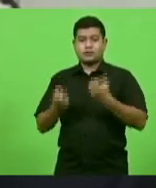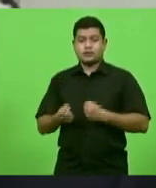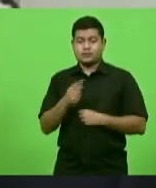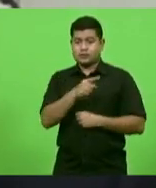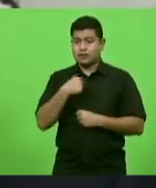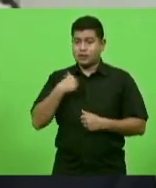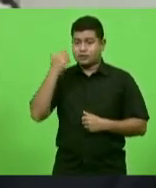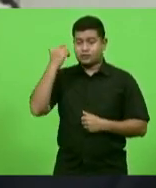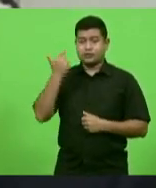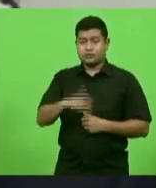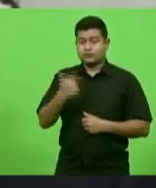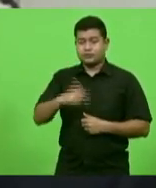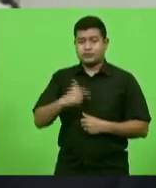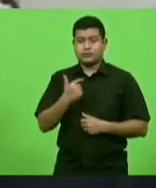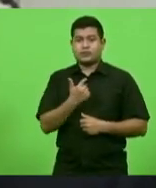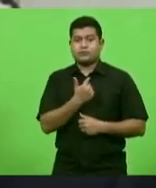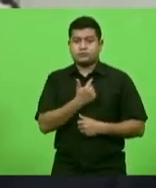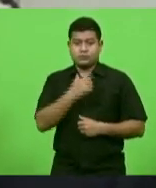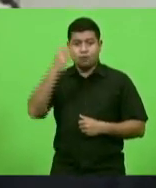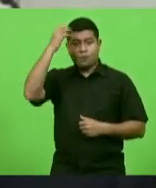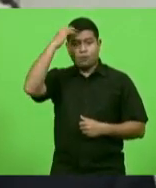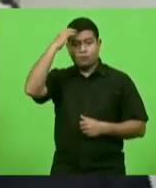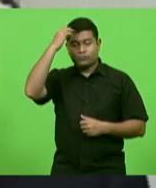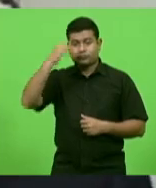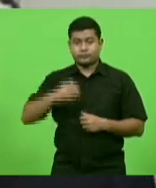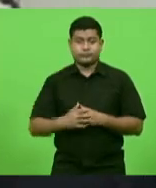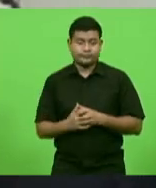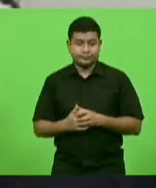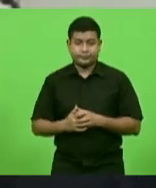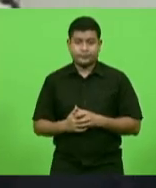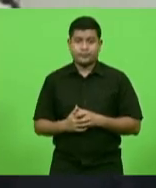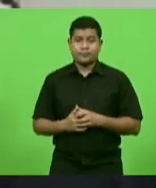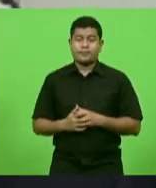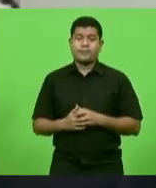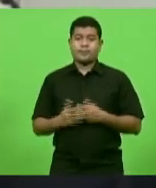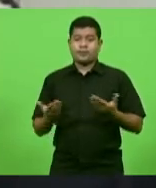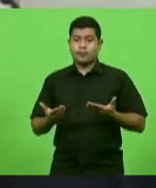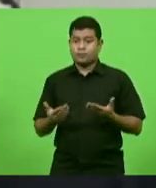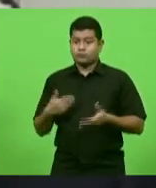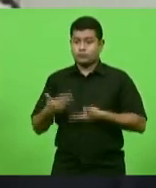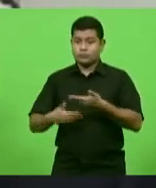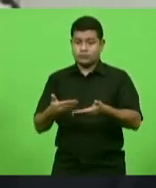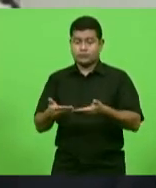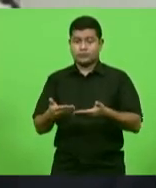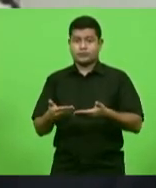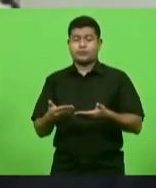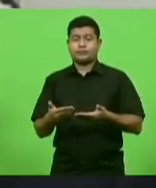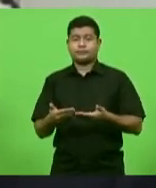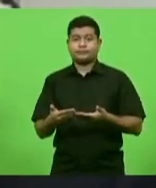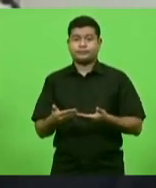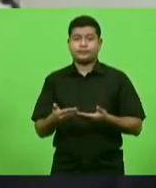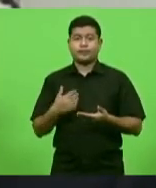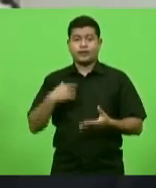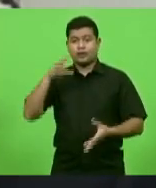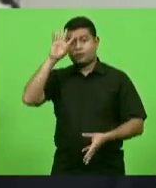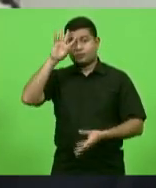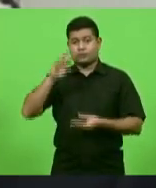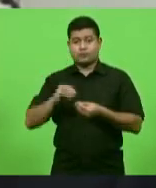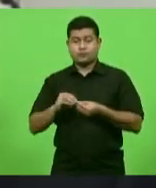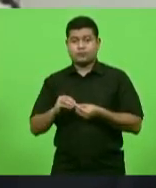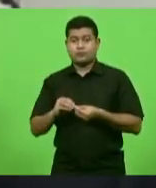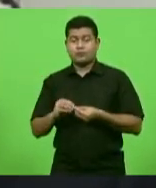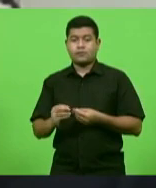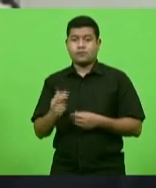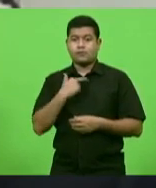e responsabilidade no incorrido de sorte que o procedimento a procedimento e conclusão